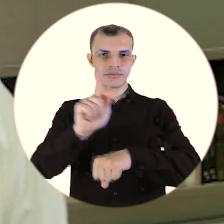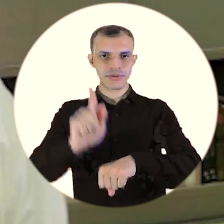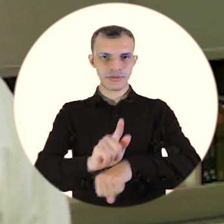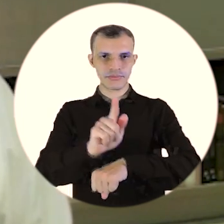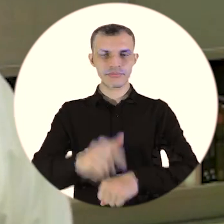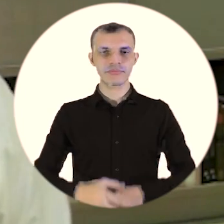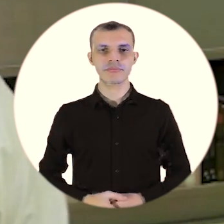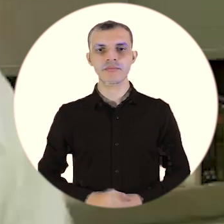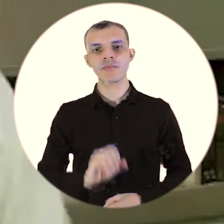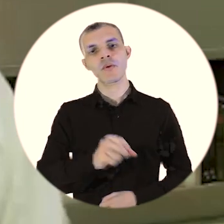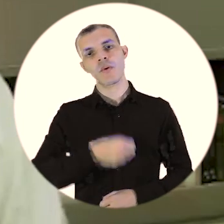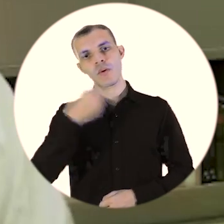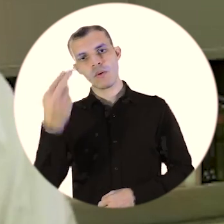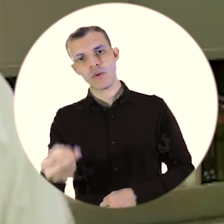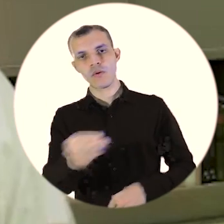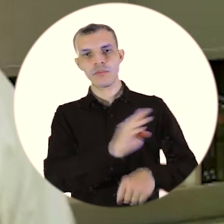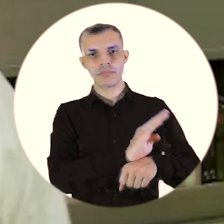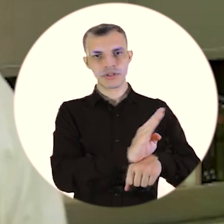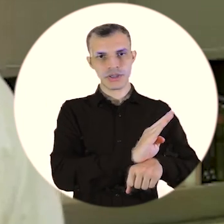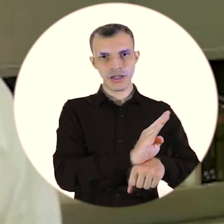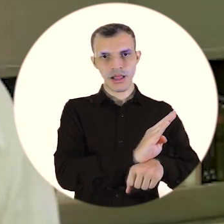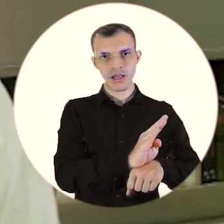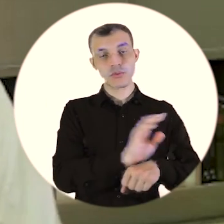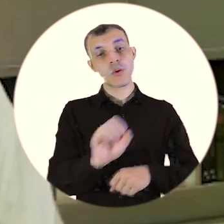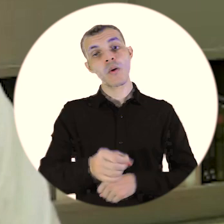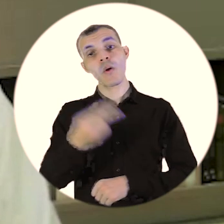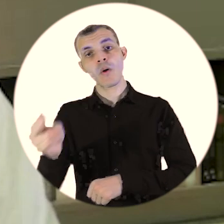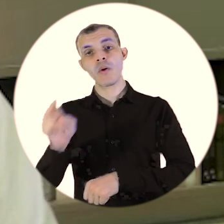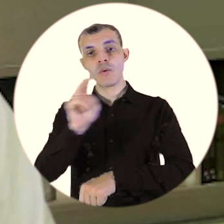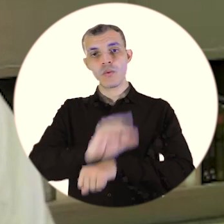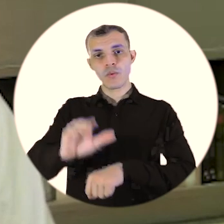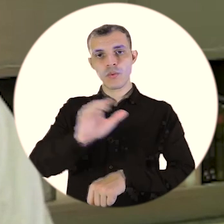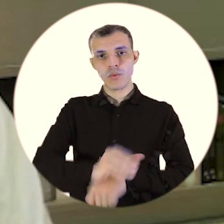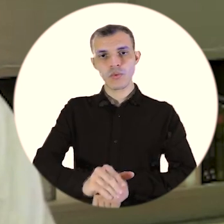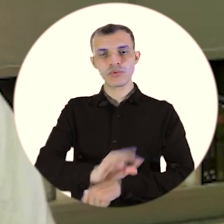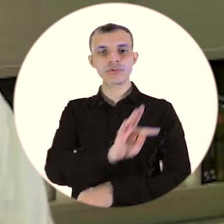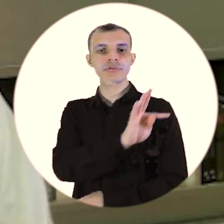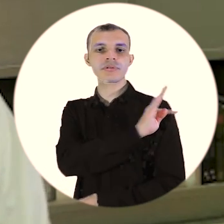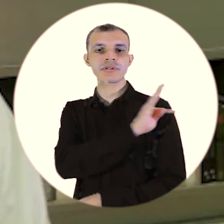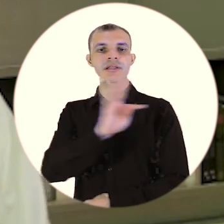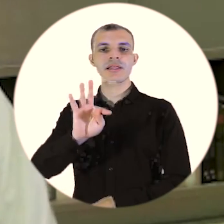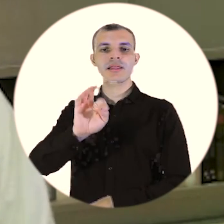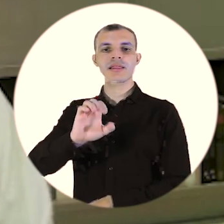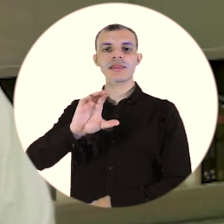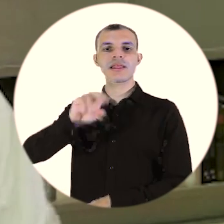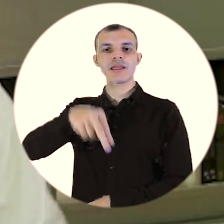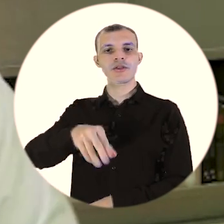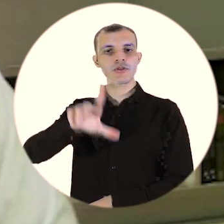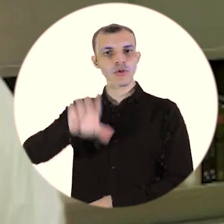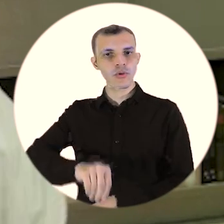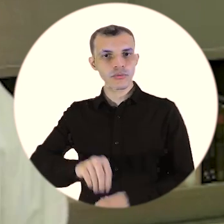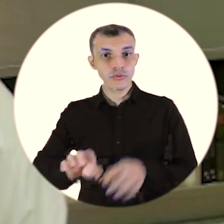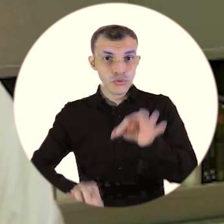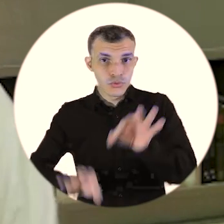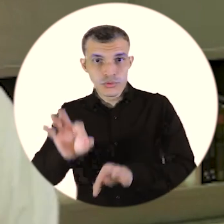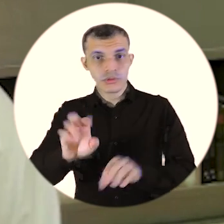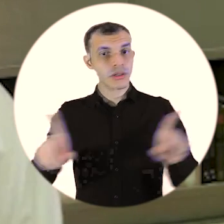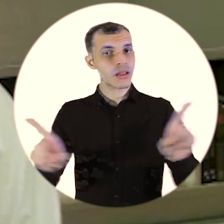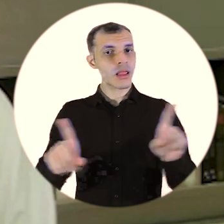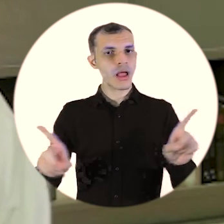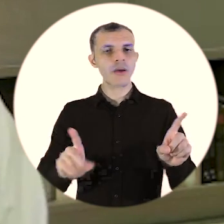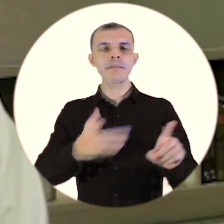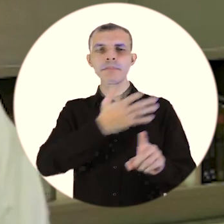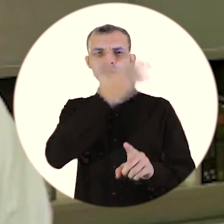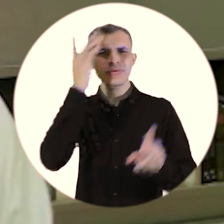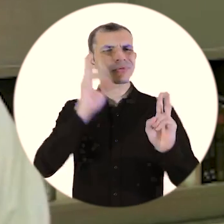de graduação, ou um bacharelado, ou um curso de tecnólogo, e aí eu não estou falando de tecnólogo jurídico, isso é muito